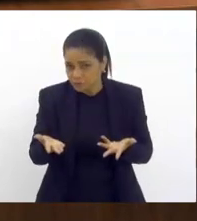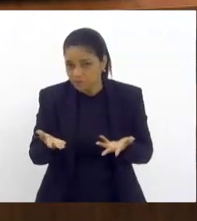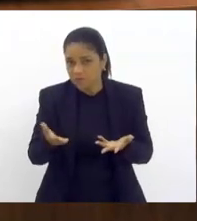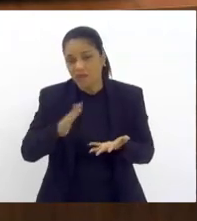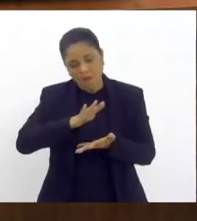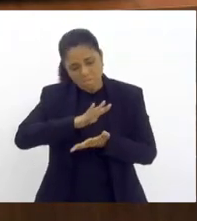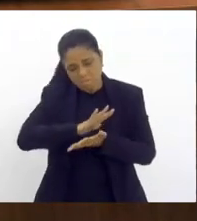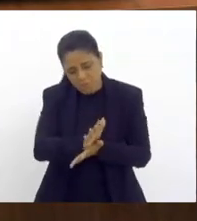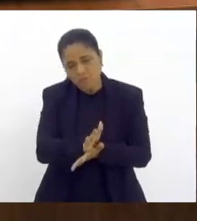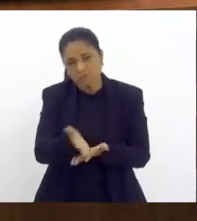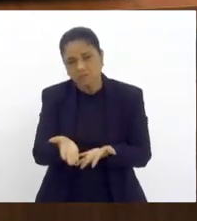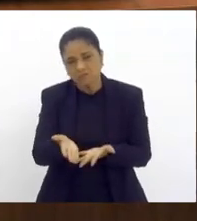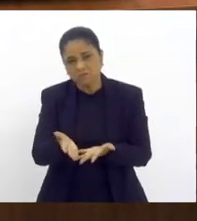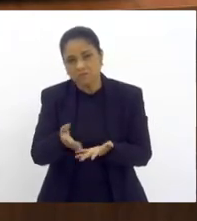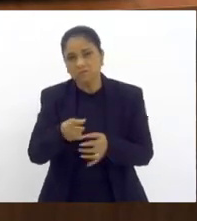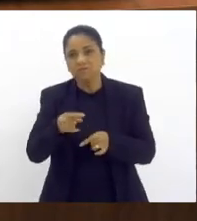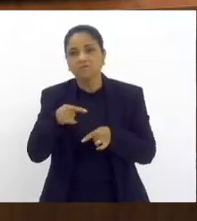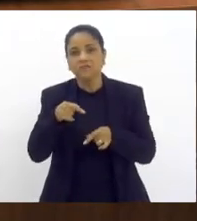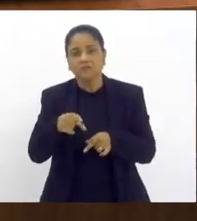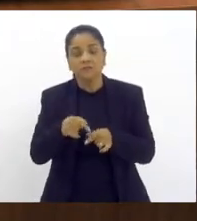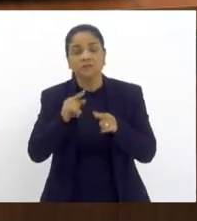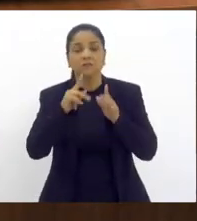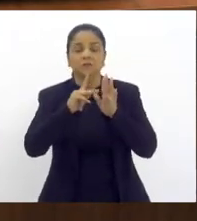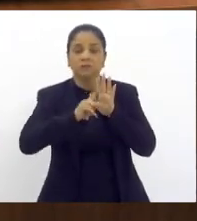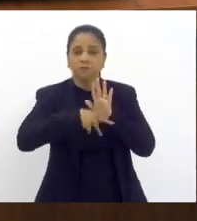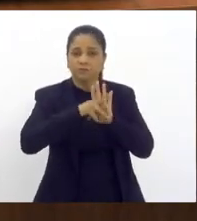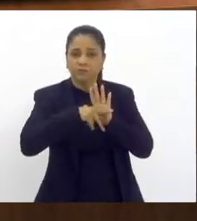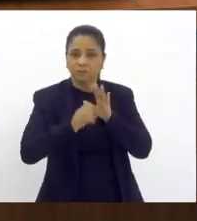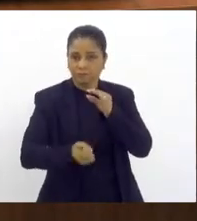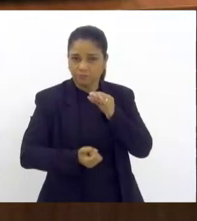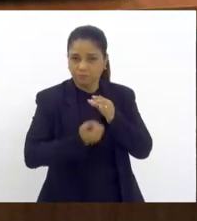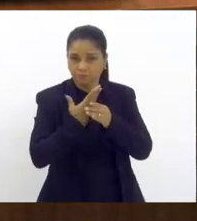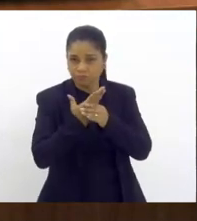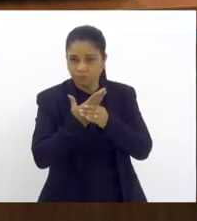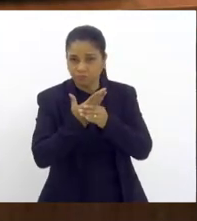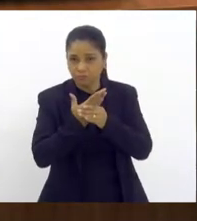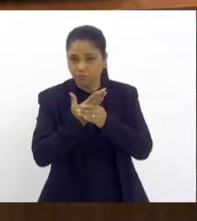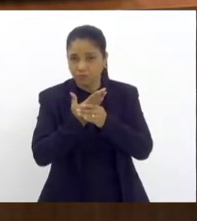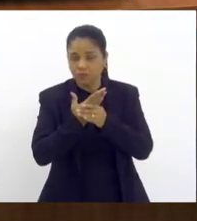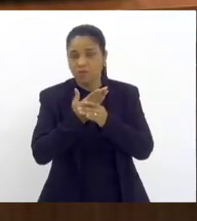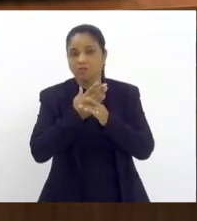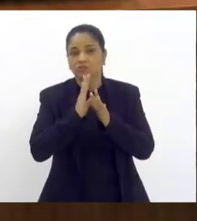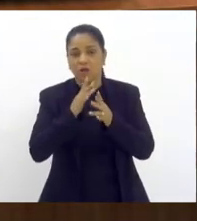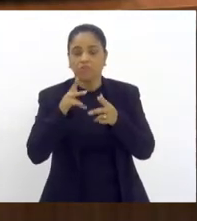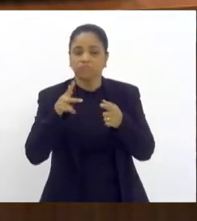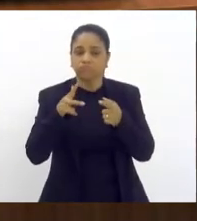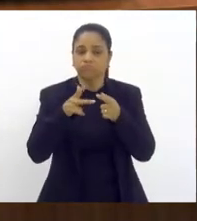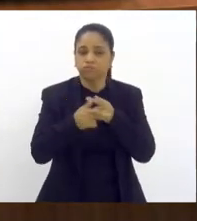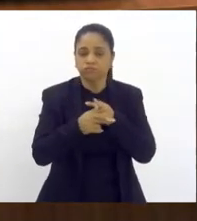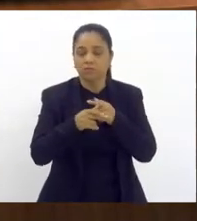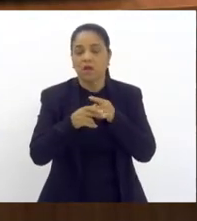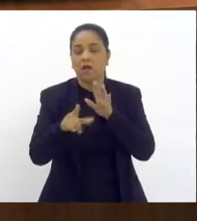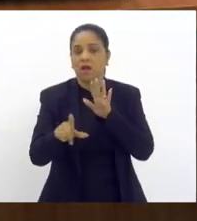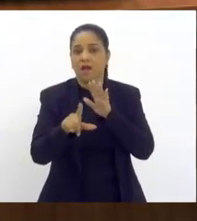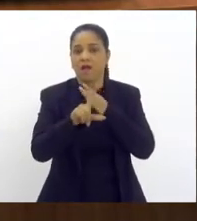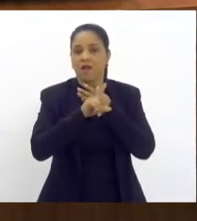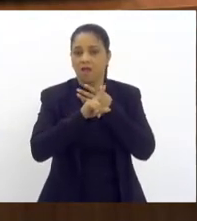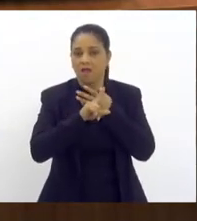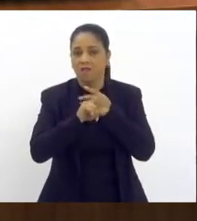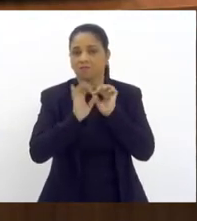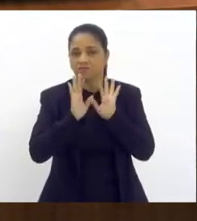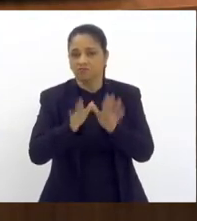um todo. Agora, a partir do momento que vem um projeto e quer dissecar uma lei já existente, em vigor, em plenitude, no